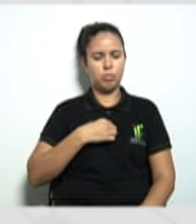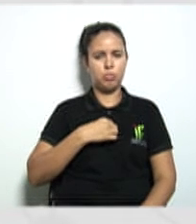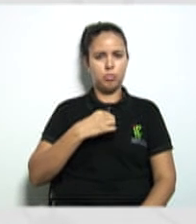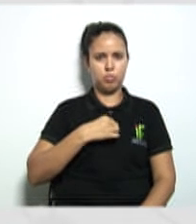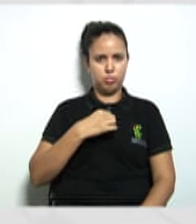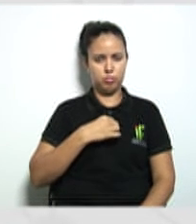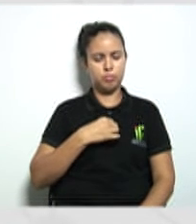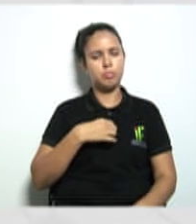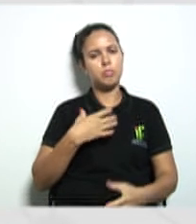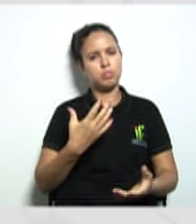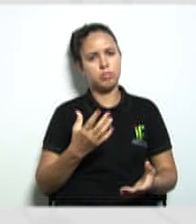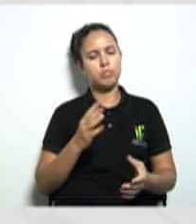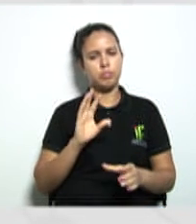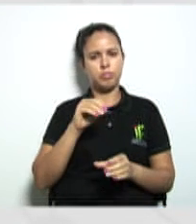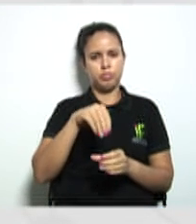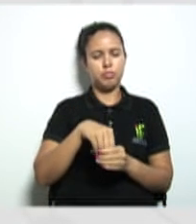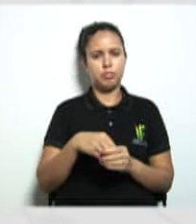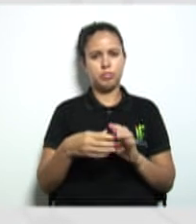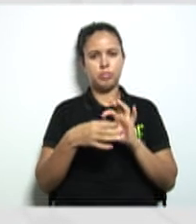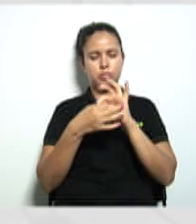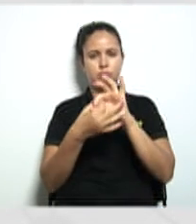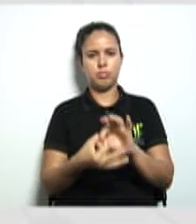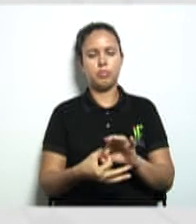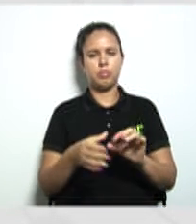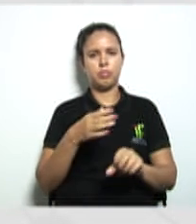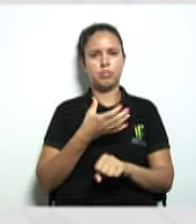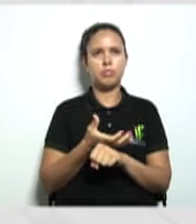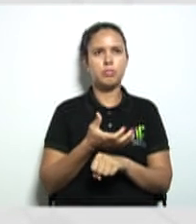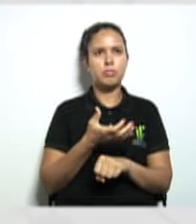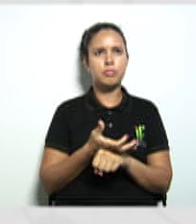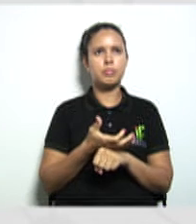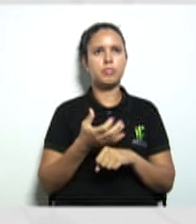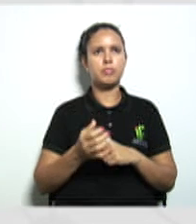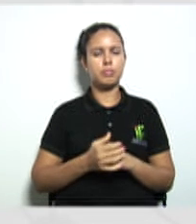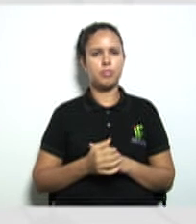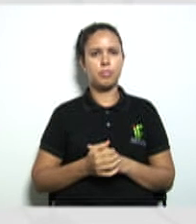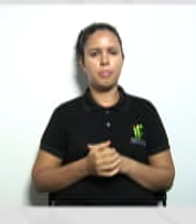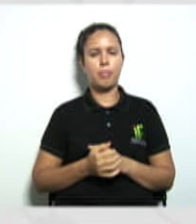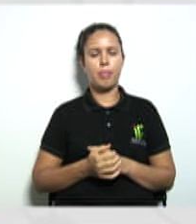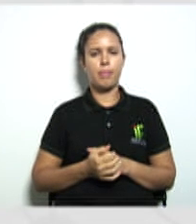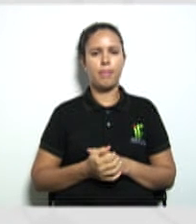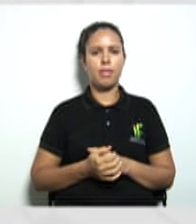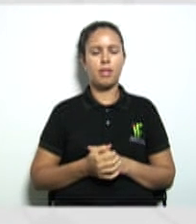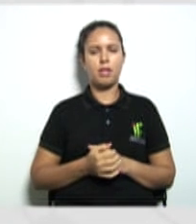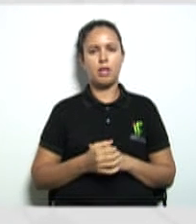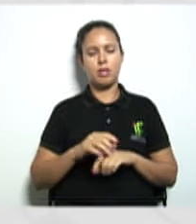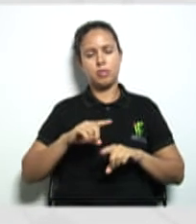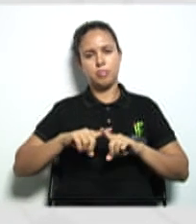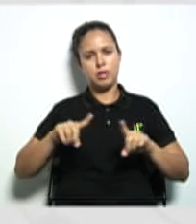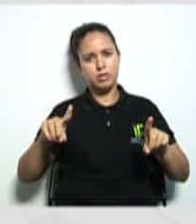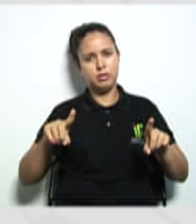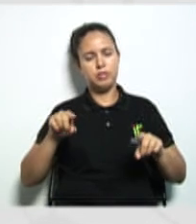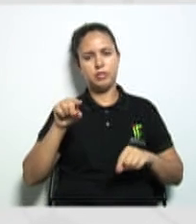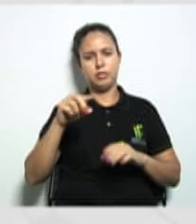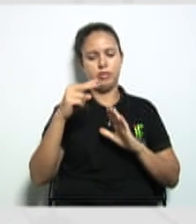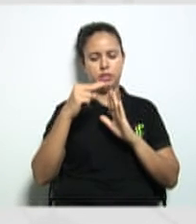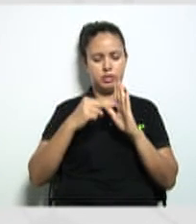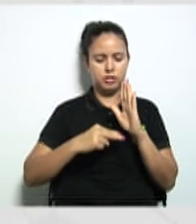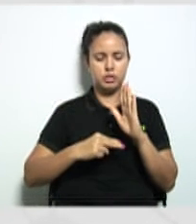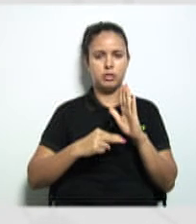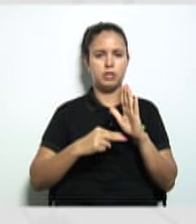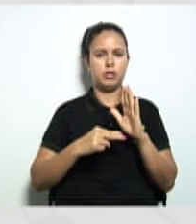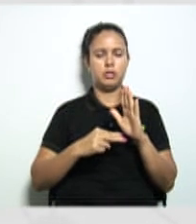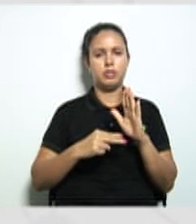no contexto da nossa disciplina, tá bom? Mas mesmo que vocês leiam, isso não